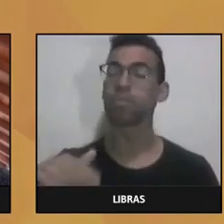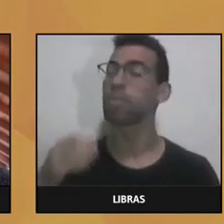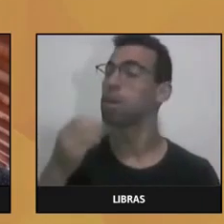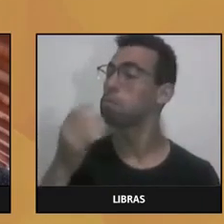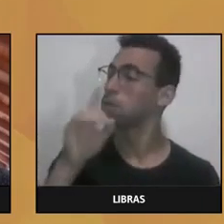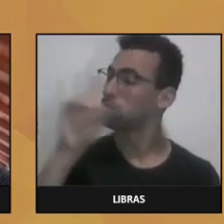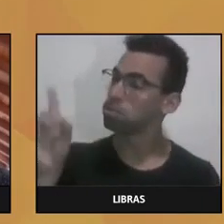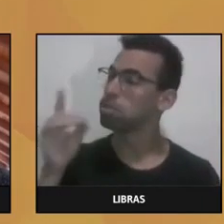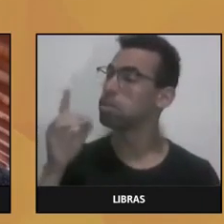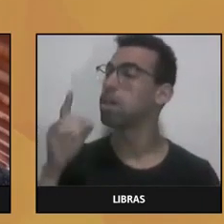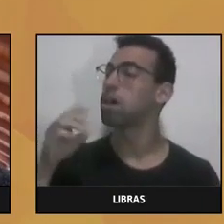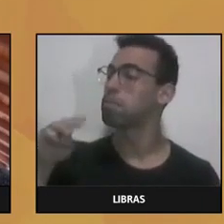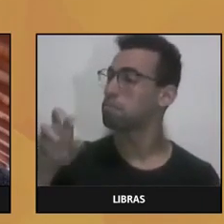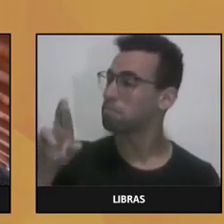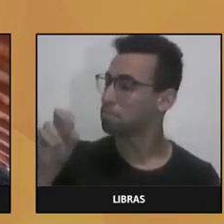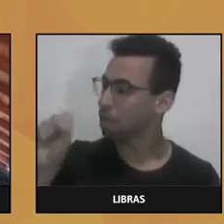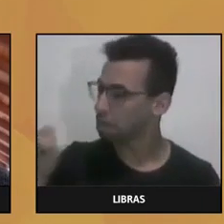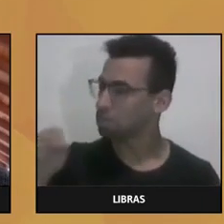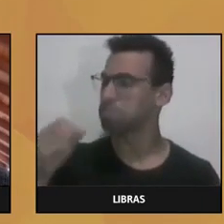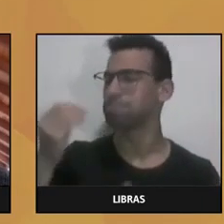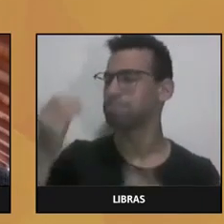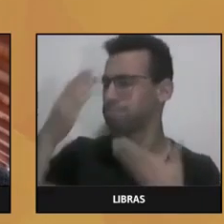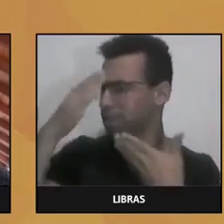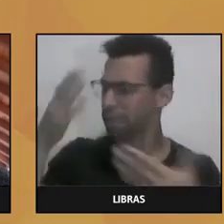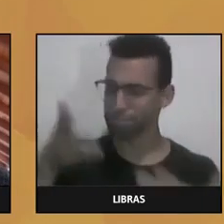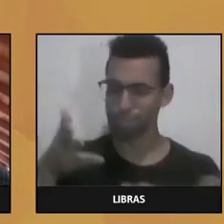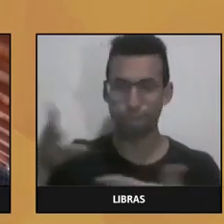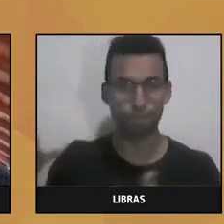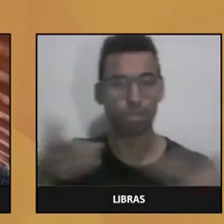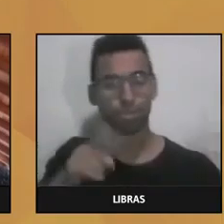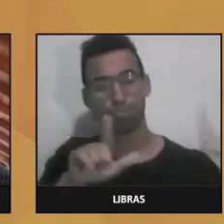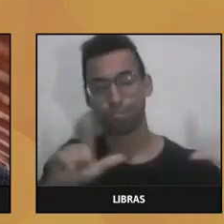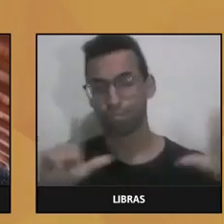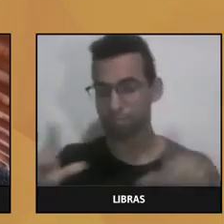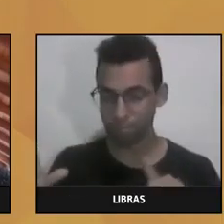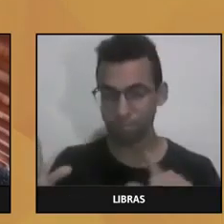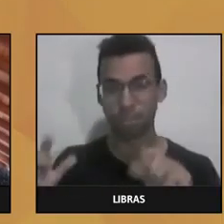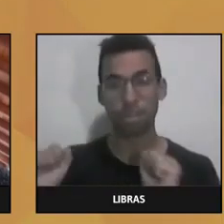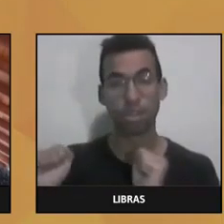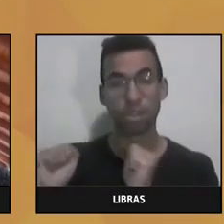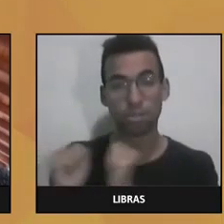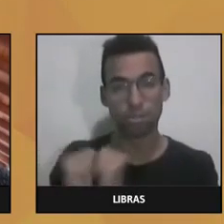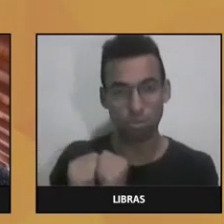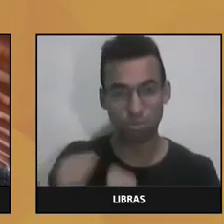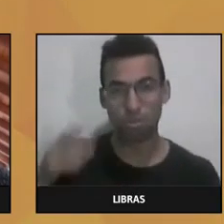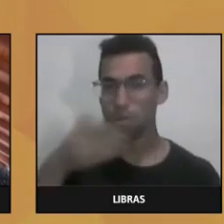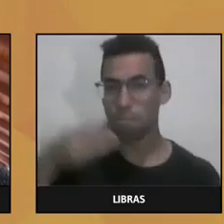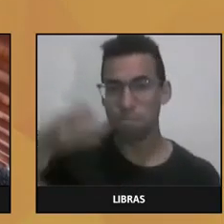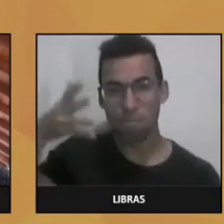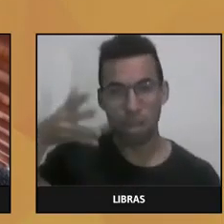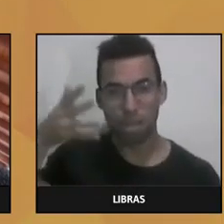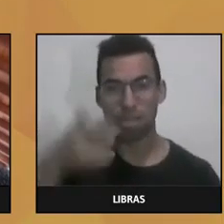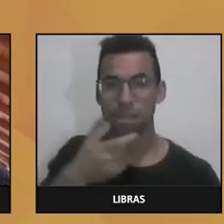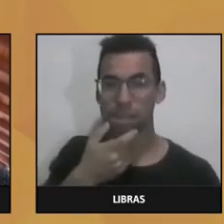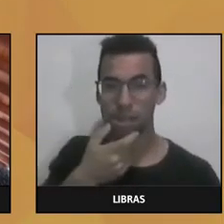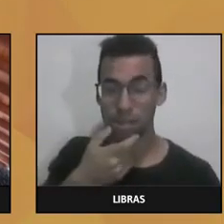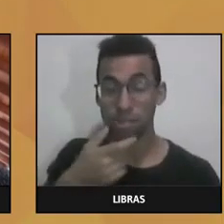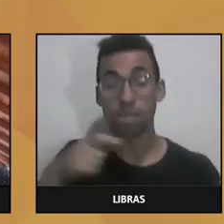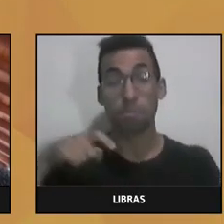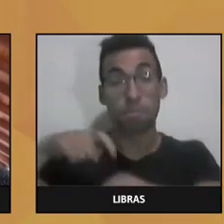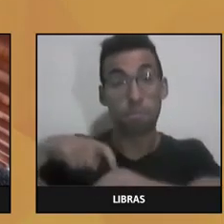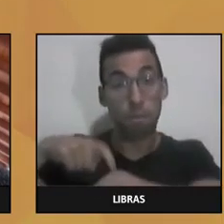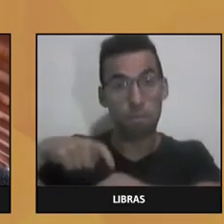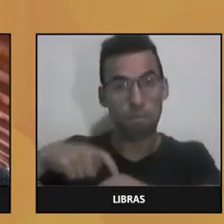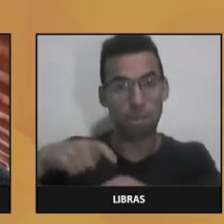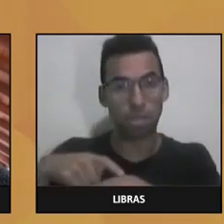aqui no EDUCA Week, nesse painel tão importante com a Andrea Schlescher, para falar de um momento tão crítico que nós estamos